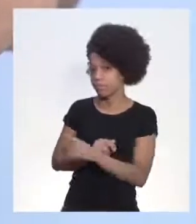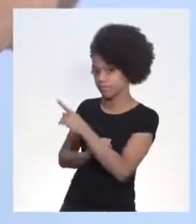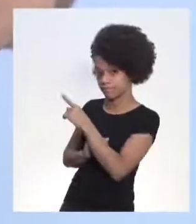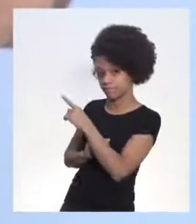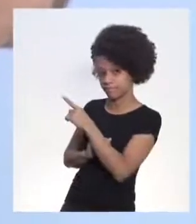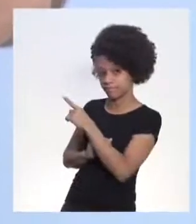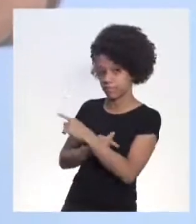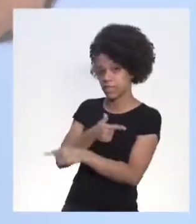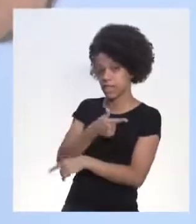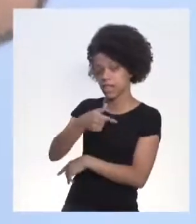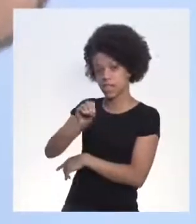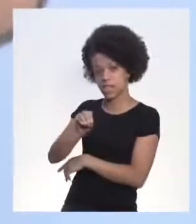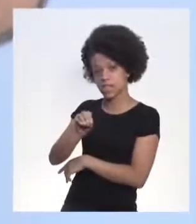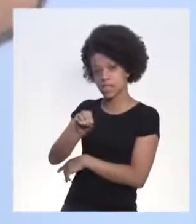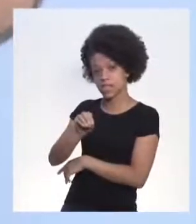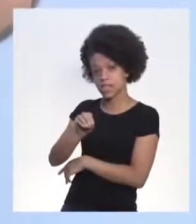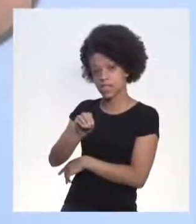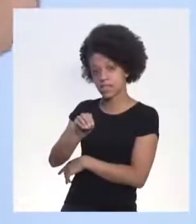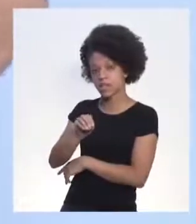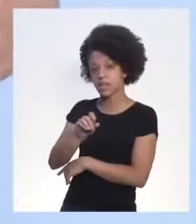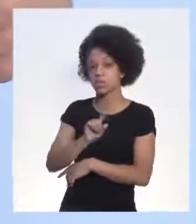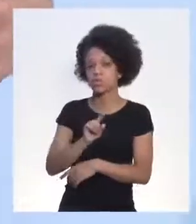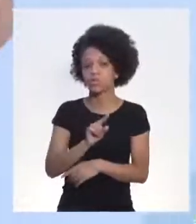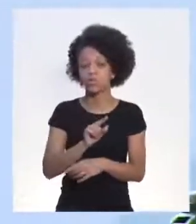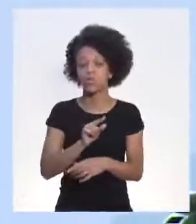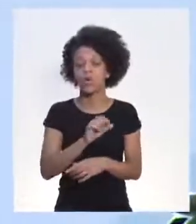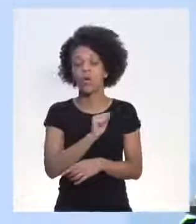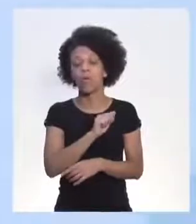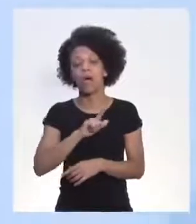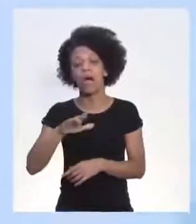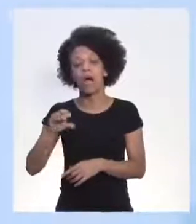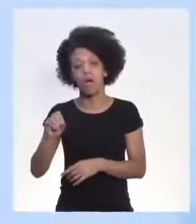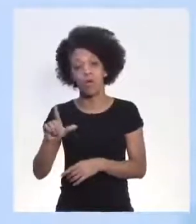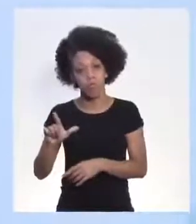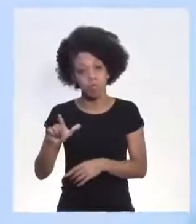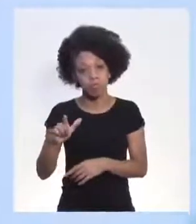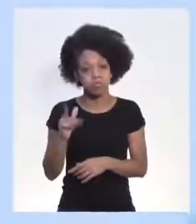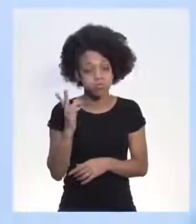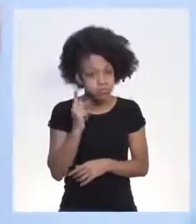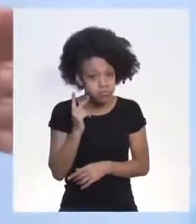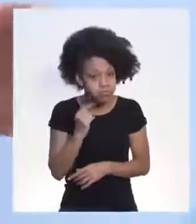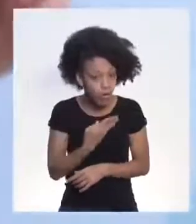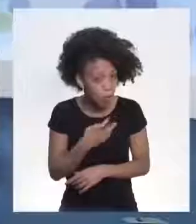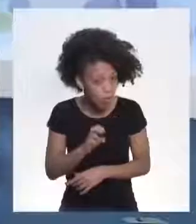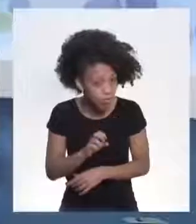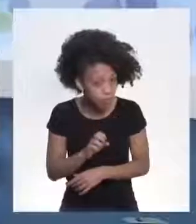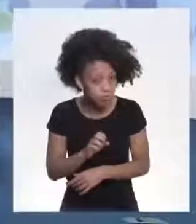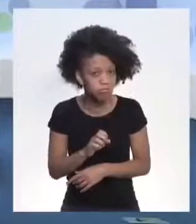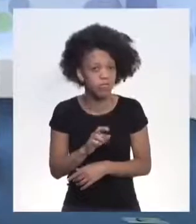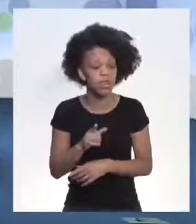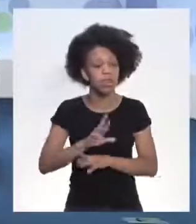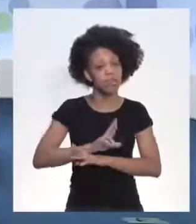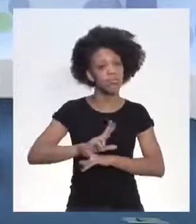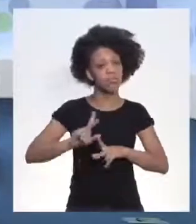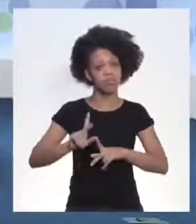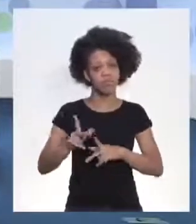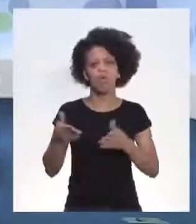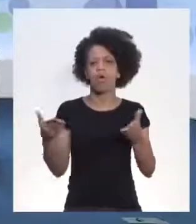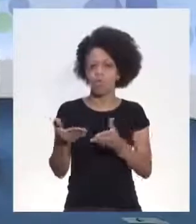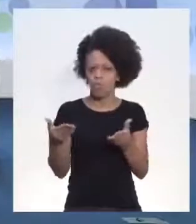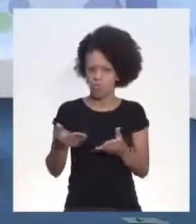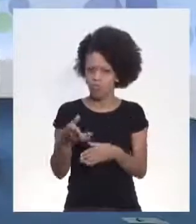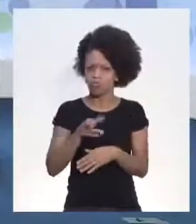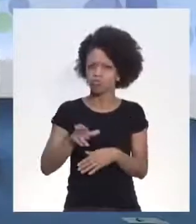Ele tem uma dilatação diferente, não é aquele álcool comum que é o 45 que tem em casa, né? É o que a gente usa para higienizar as mãos hoje,